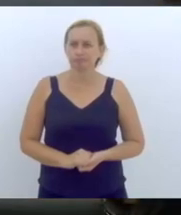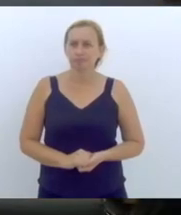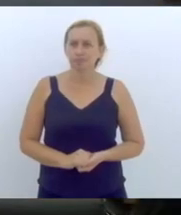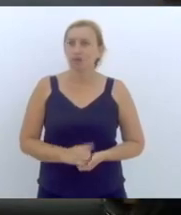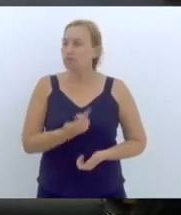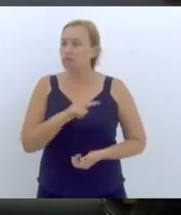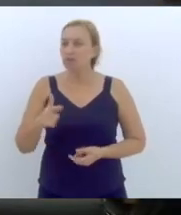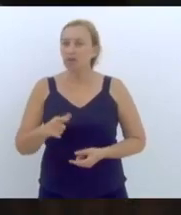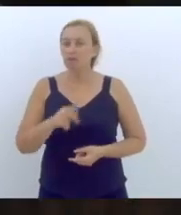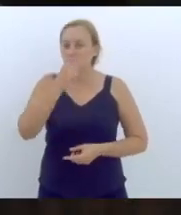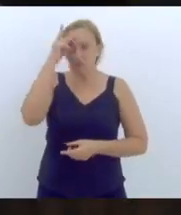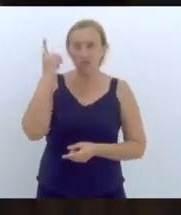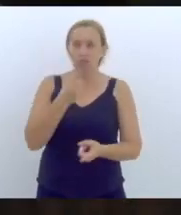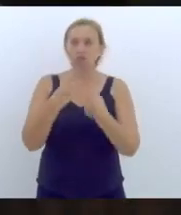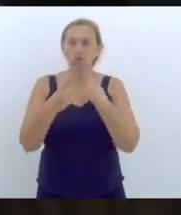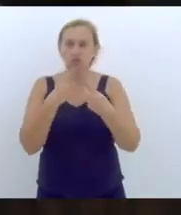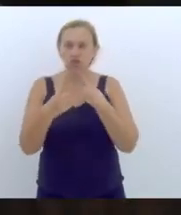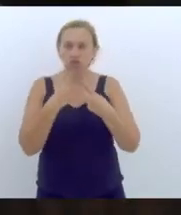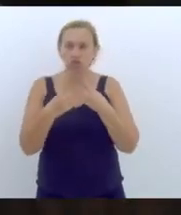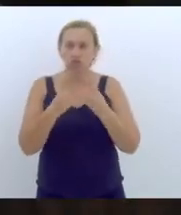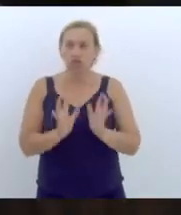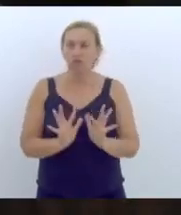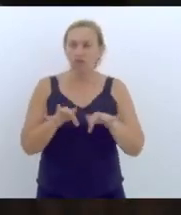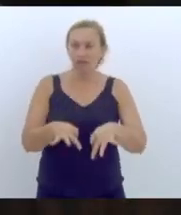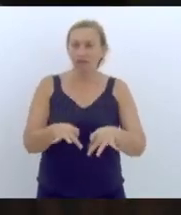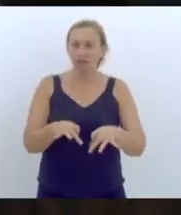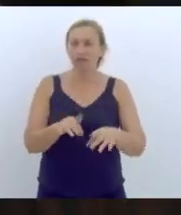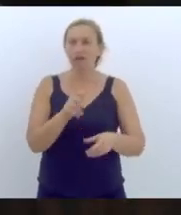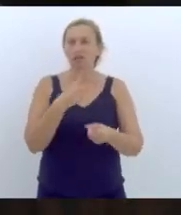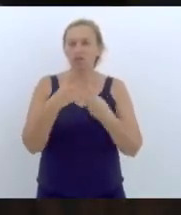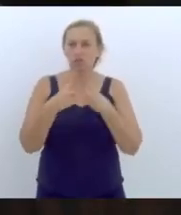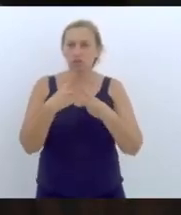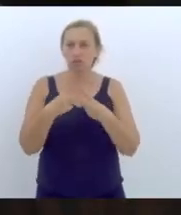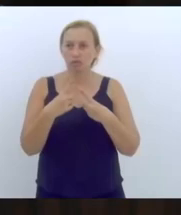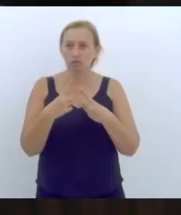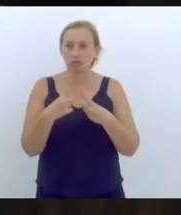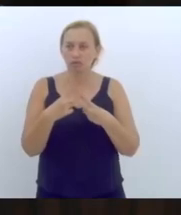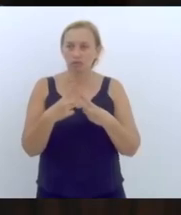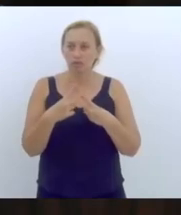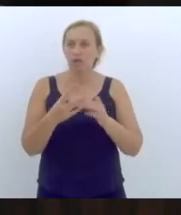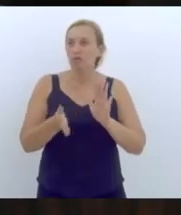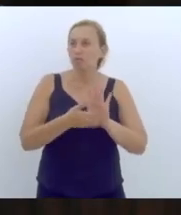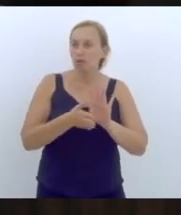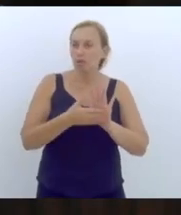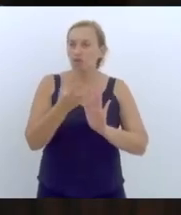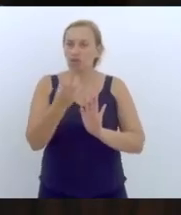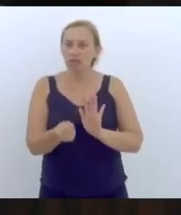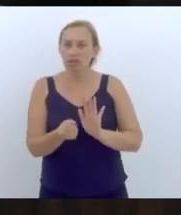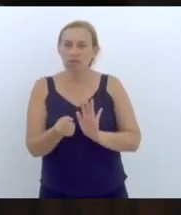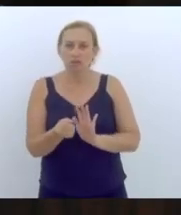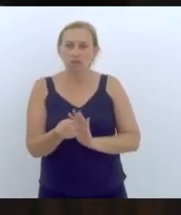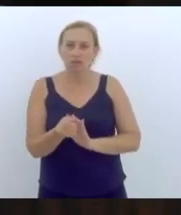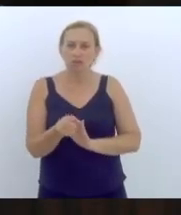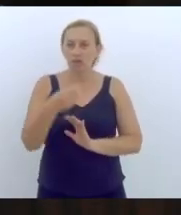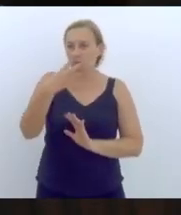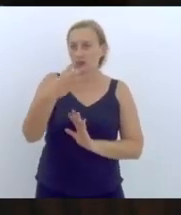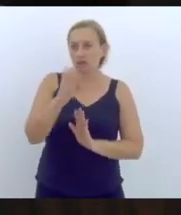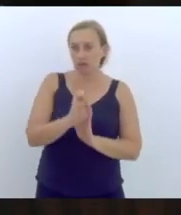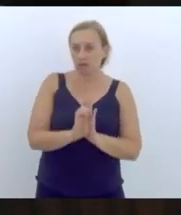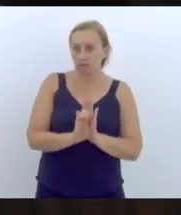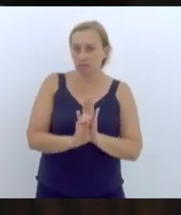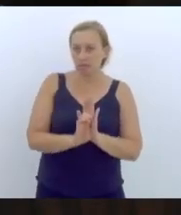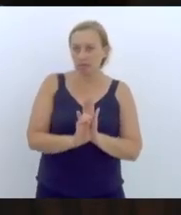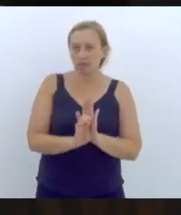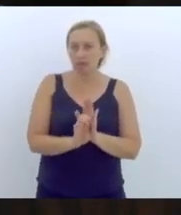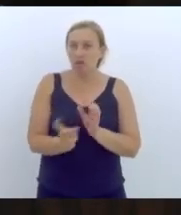Não havendo mais quem queira discutir, é encerrada a discussão. A presente proposta recebeu 4 emendas